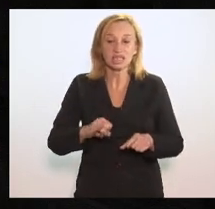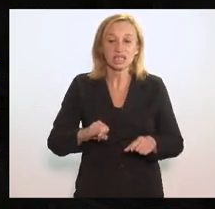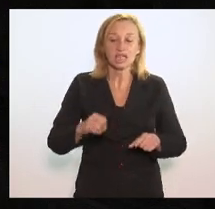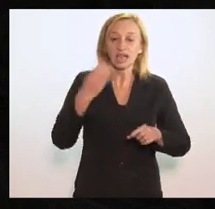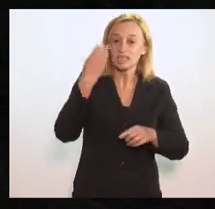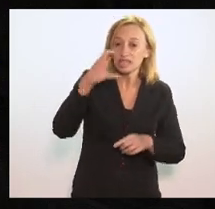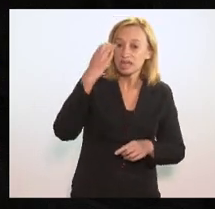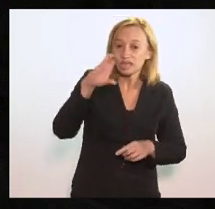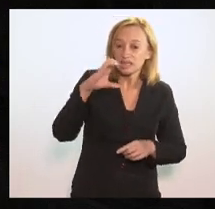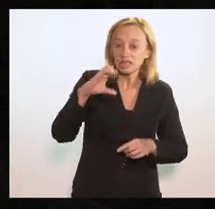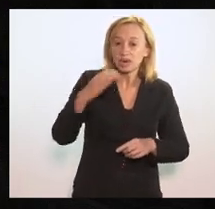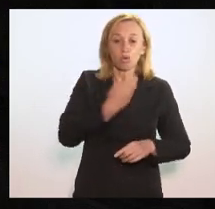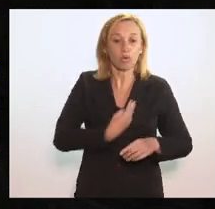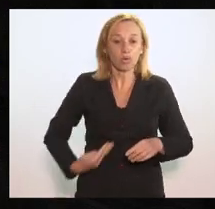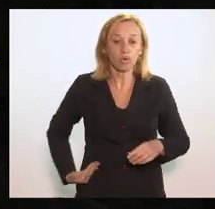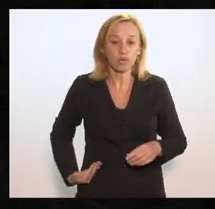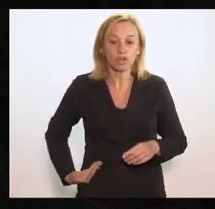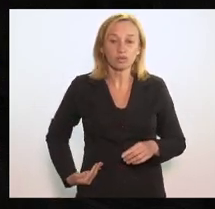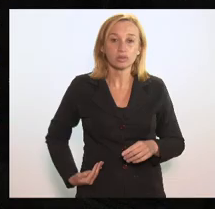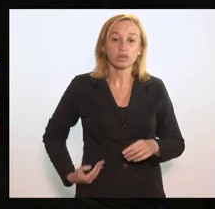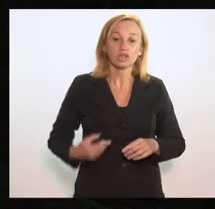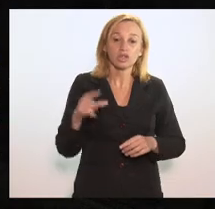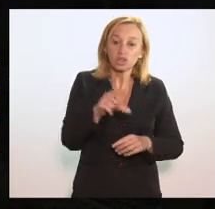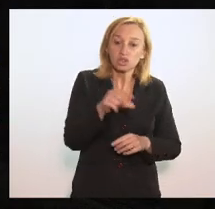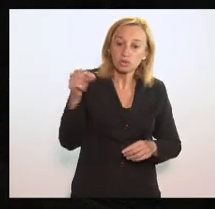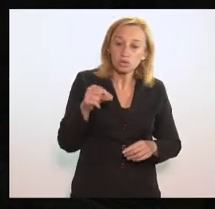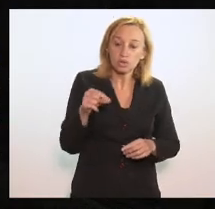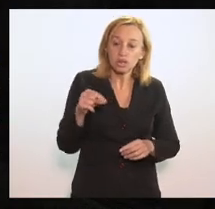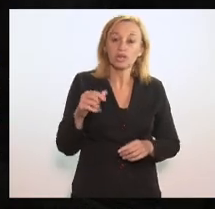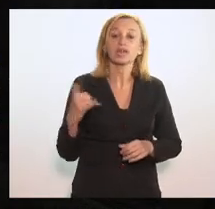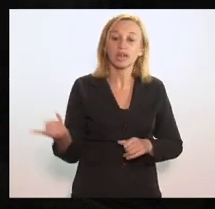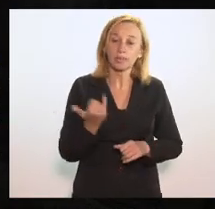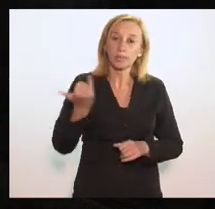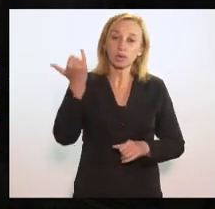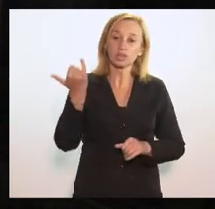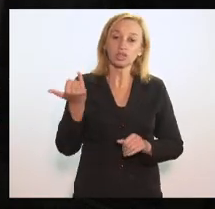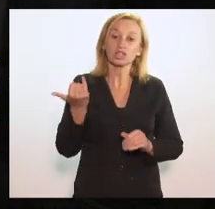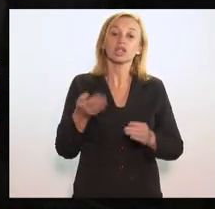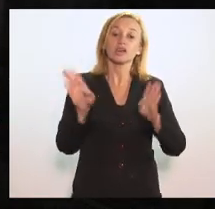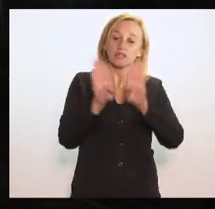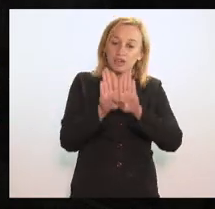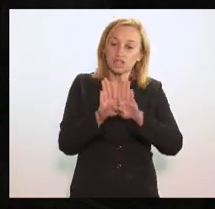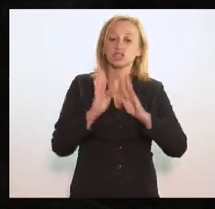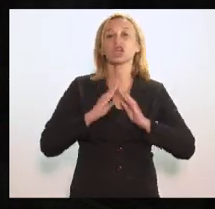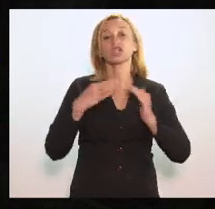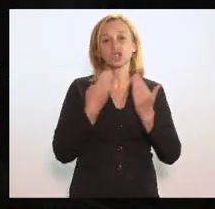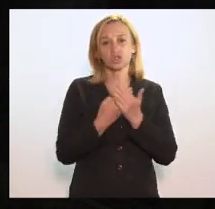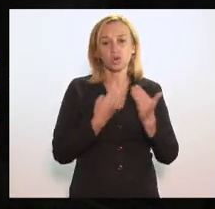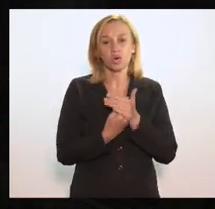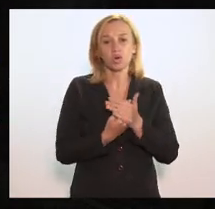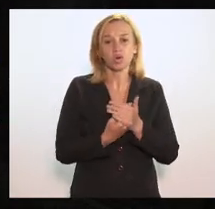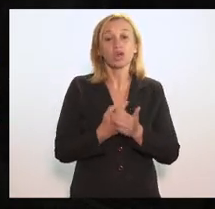ciência determinar que é importante que elas não estejam indo para a escola, eu vou respeitar essa